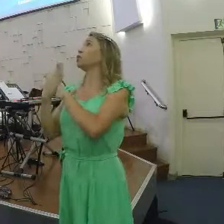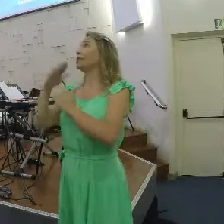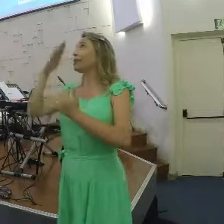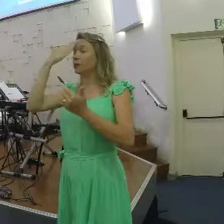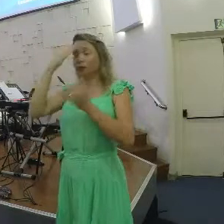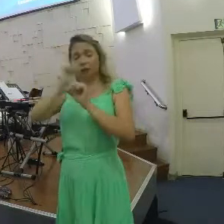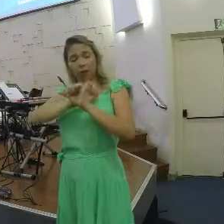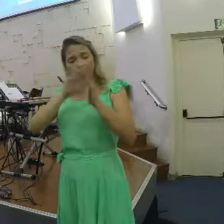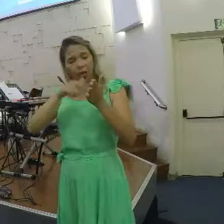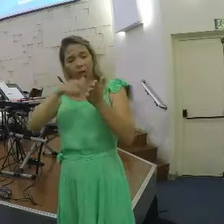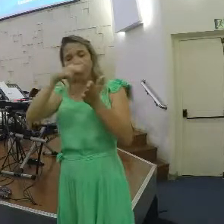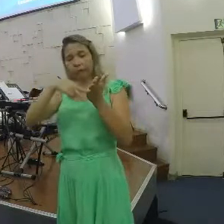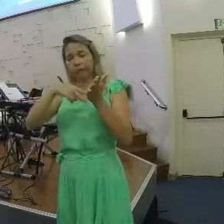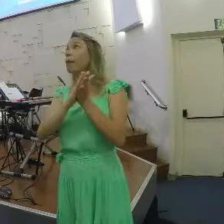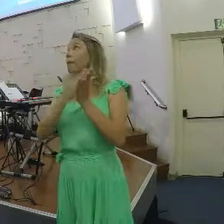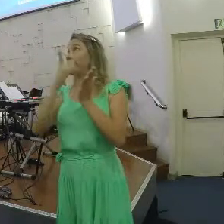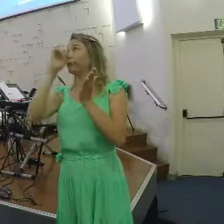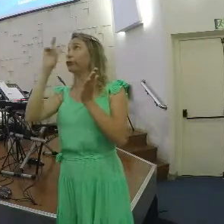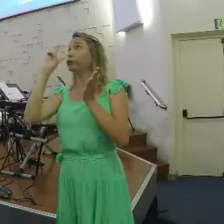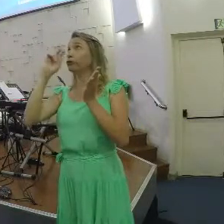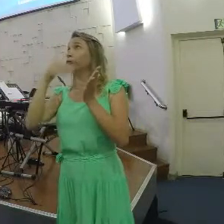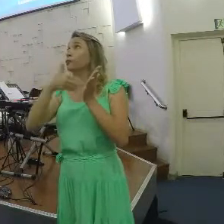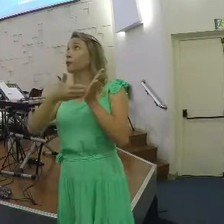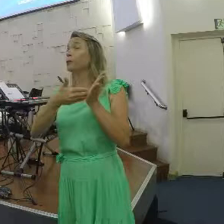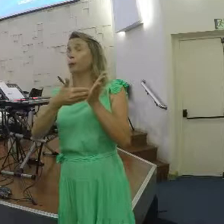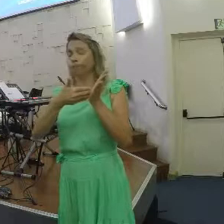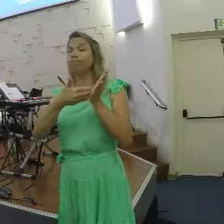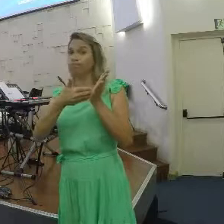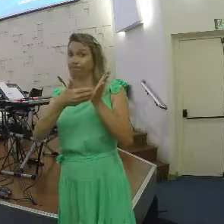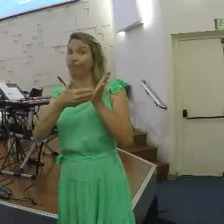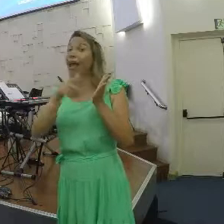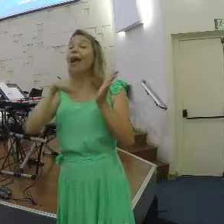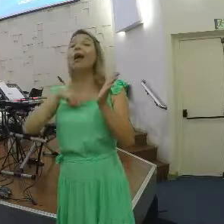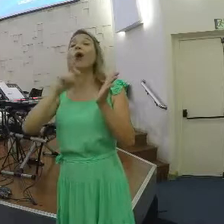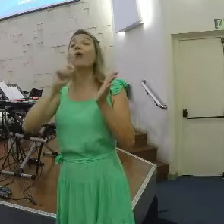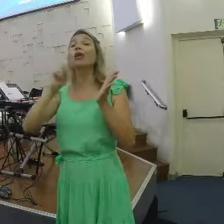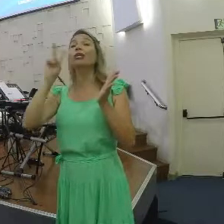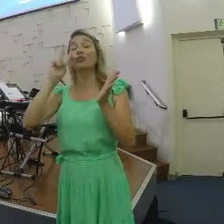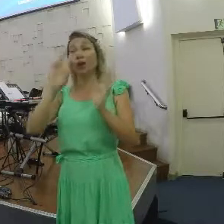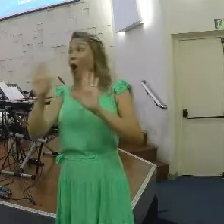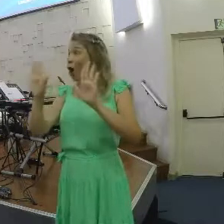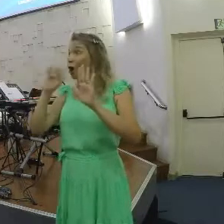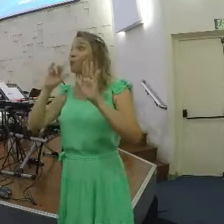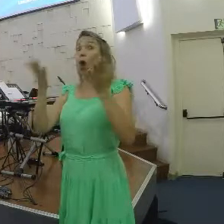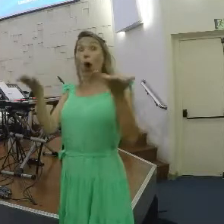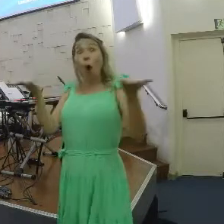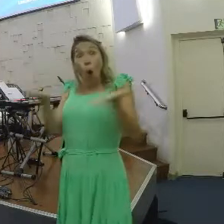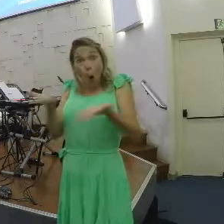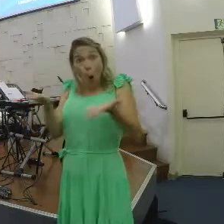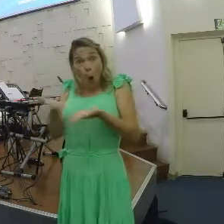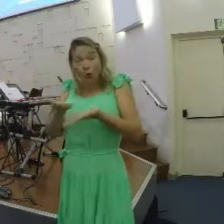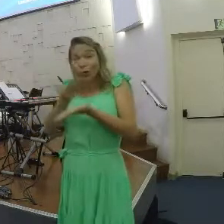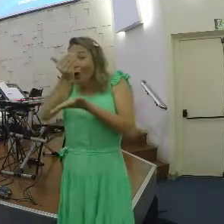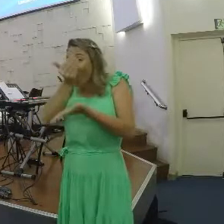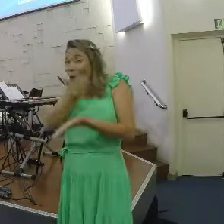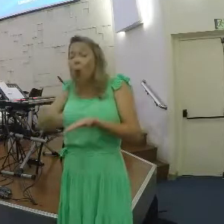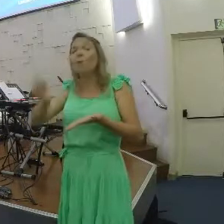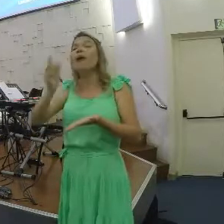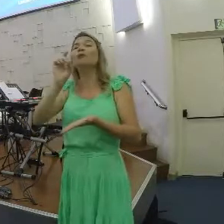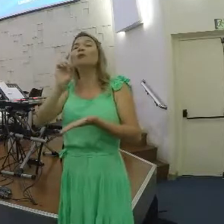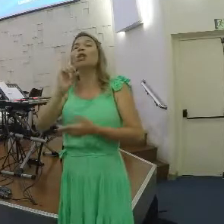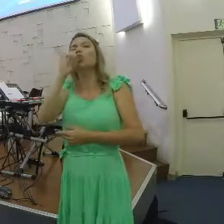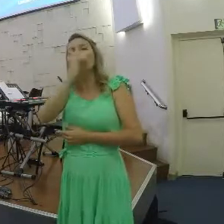essa parábola maravilhosa. Como foi anunciado, a partir de hoje, normalmente nos domingos à